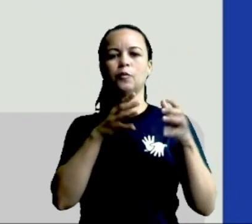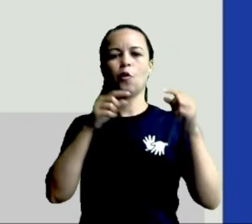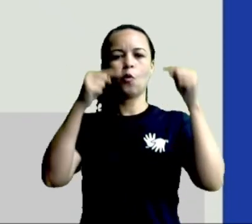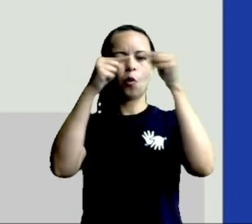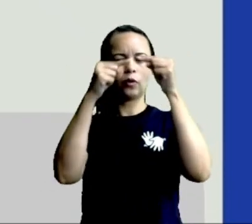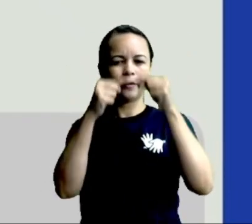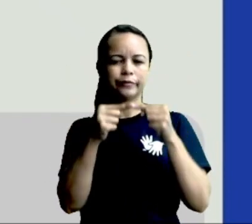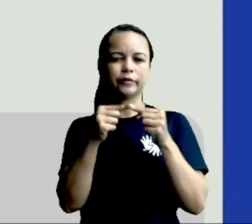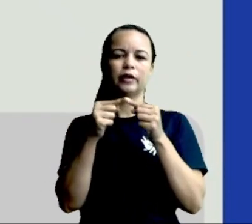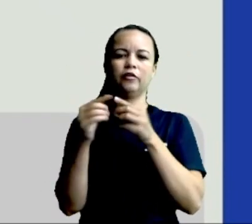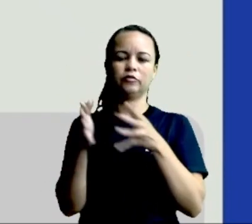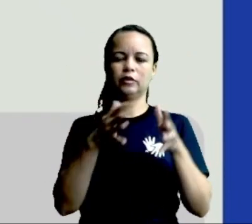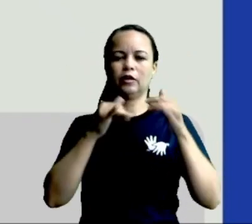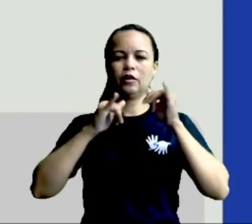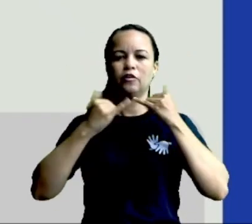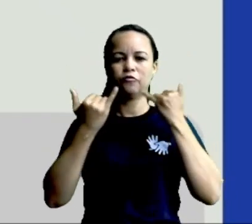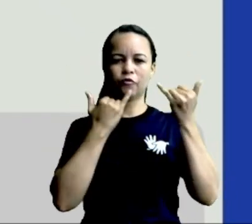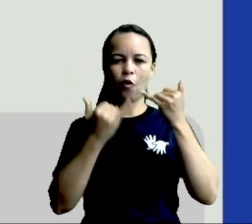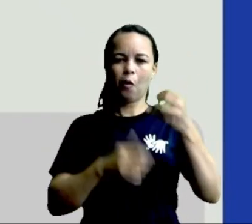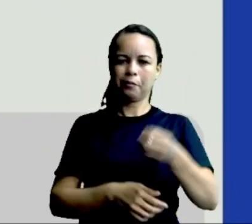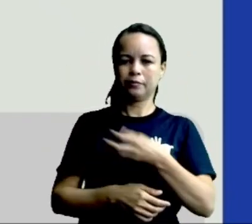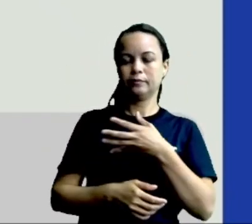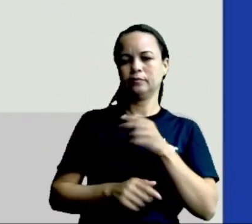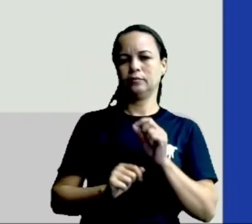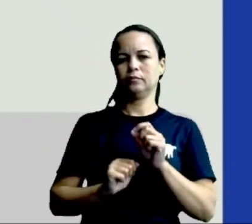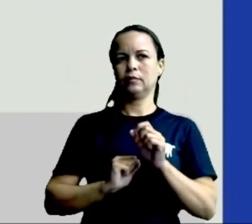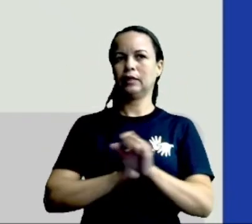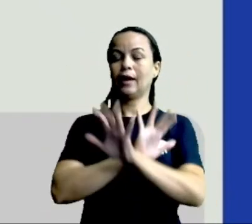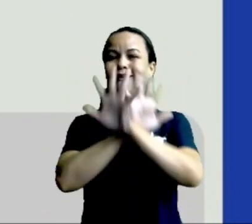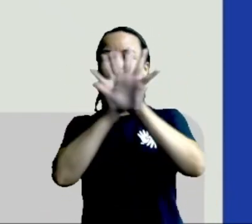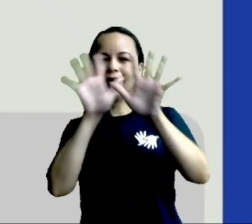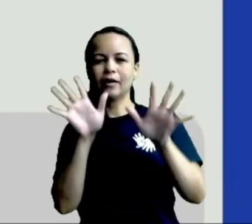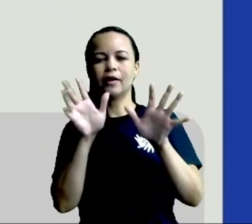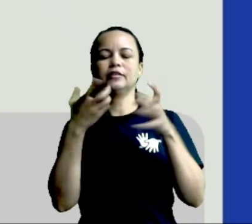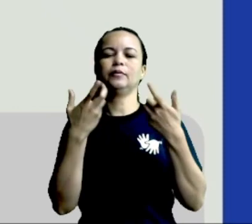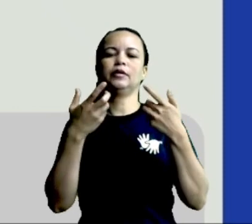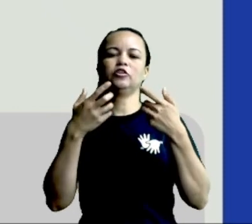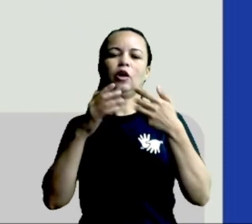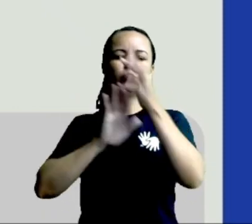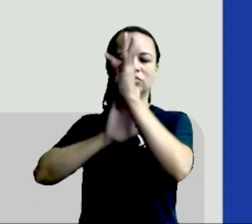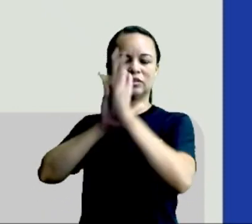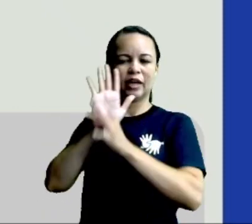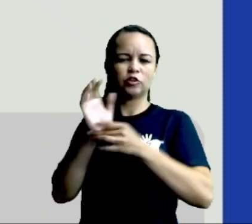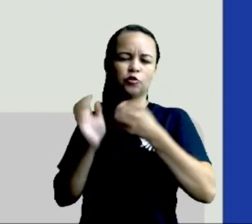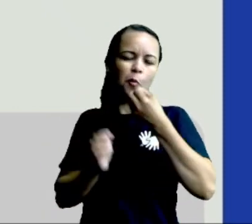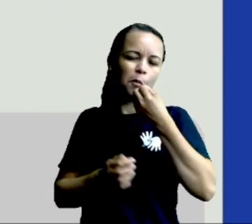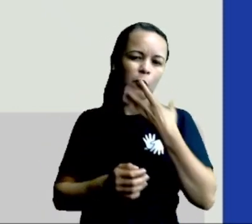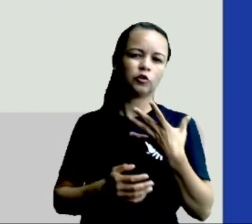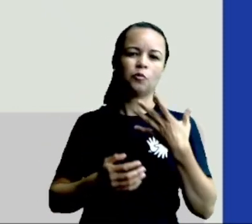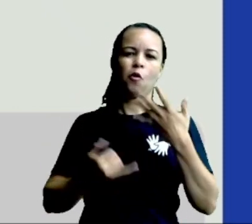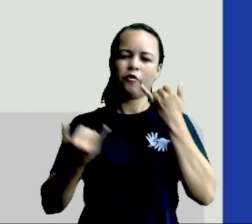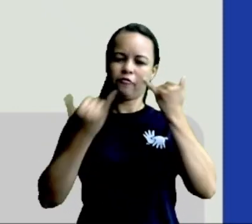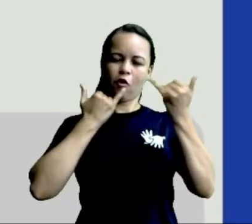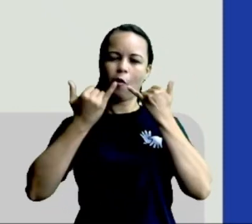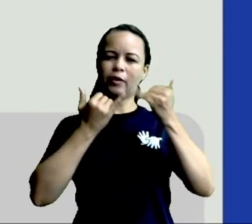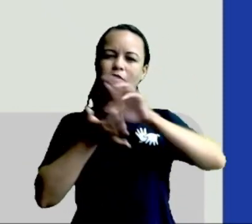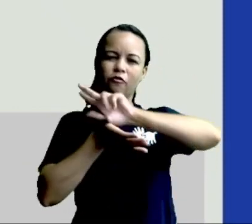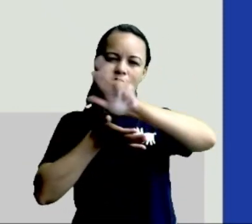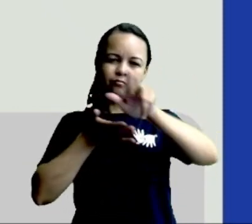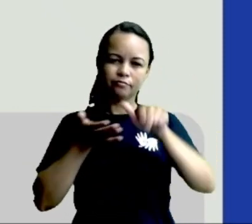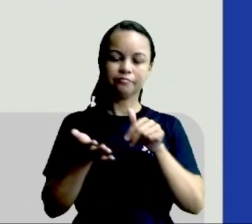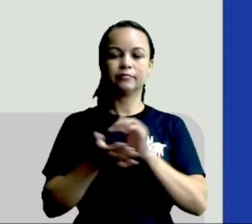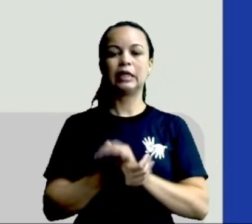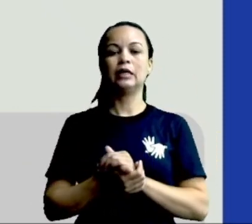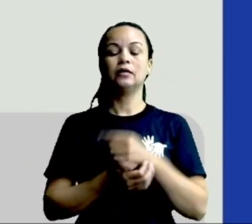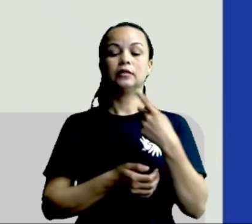informações? Gente, para dar continuidade, para dar clareza, para deixar o teu texto agradável, cheio de informações, tá?